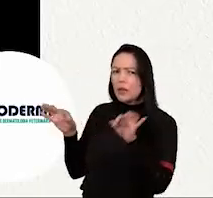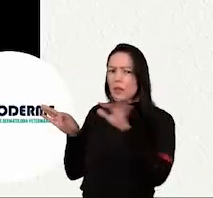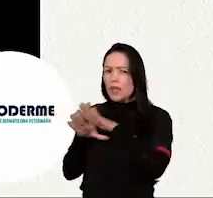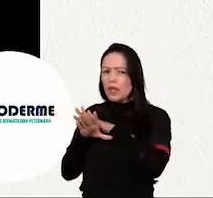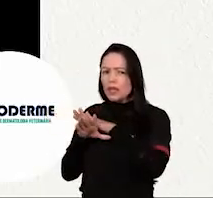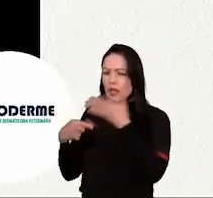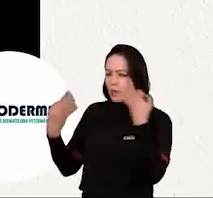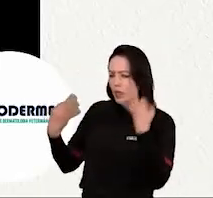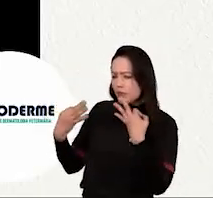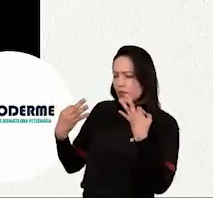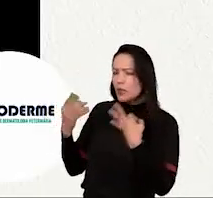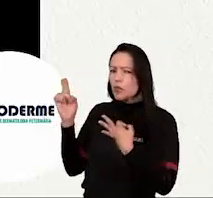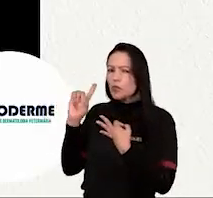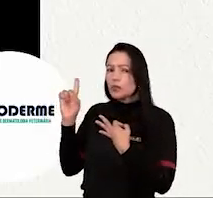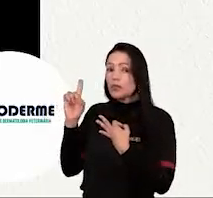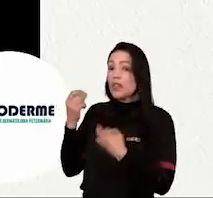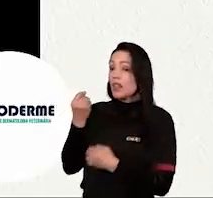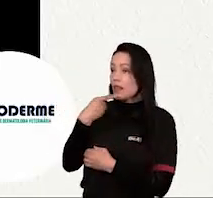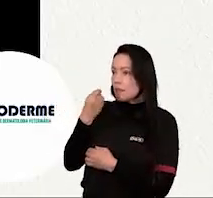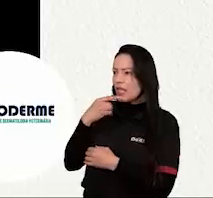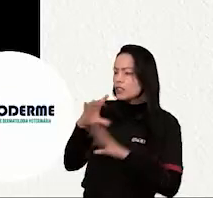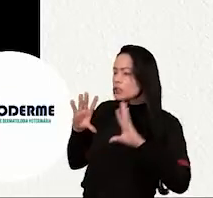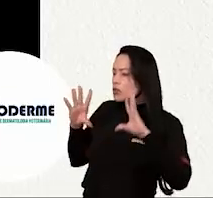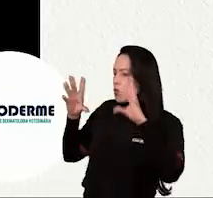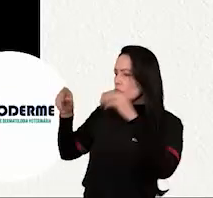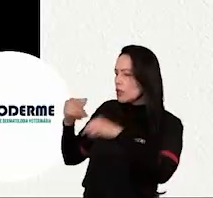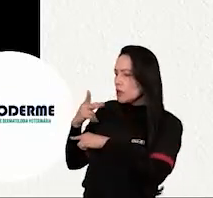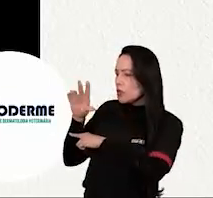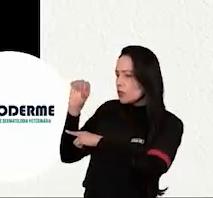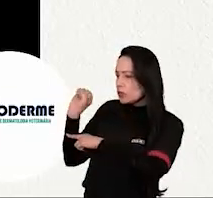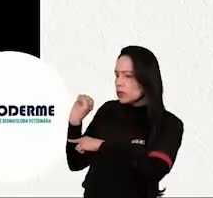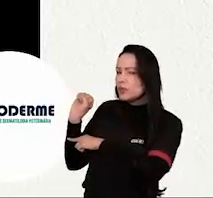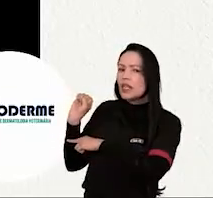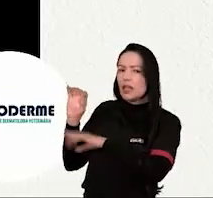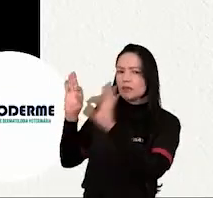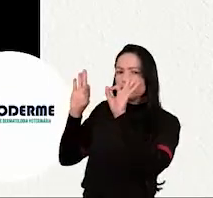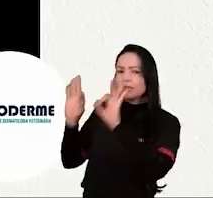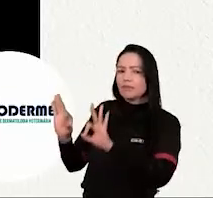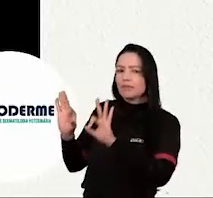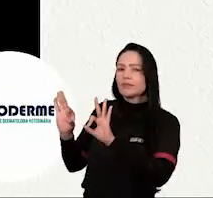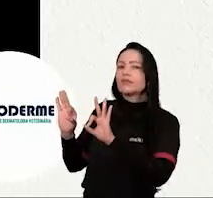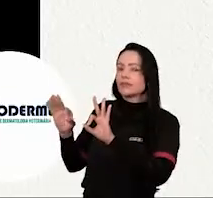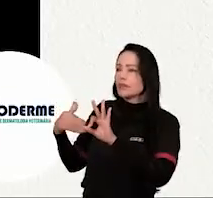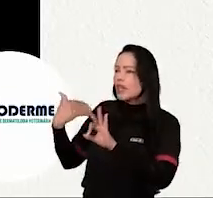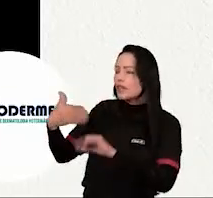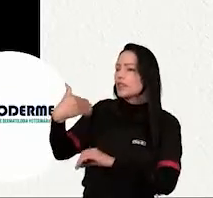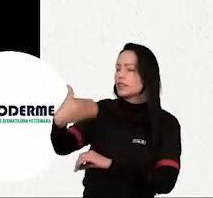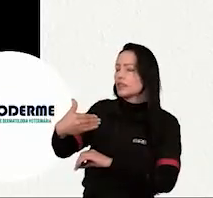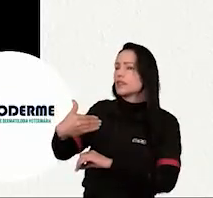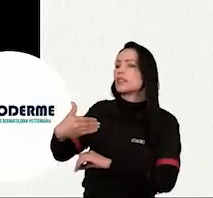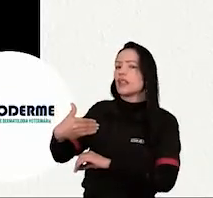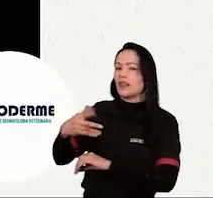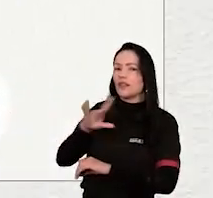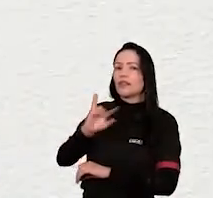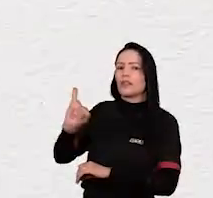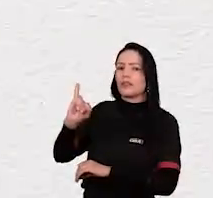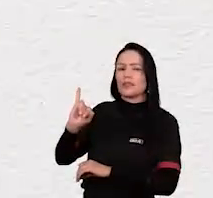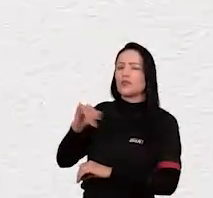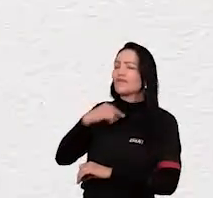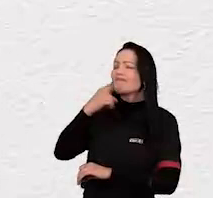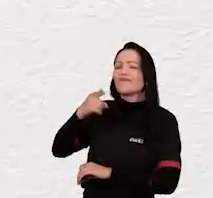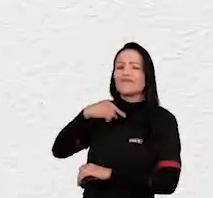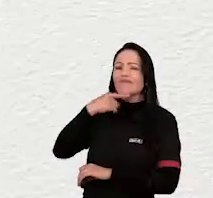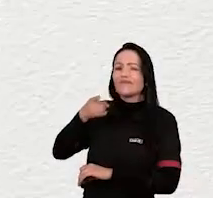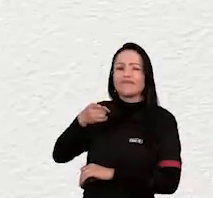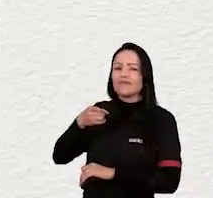não. Então, medicar em cima de todo esse conteúdo, com certeza você está caminhando para ter não vai conseguir